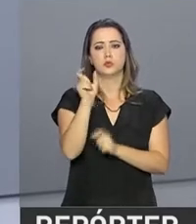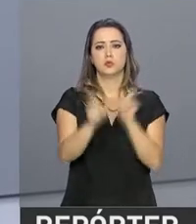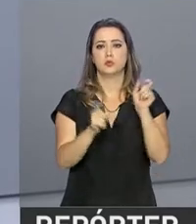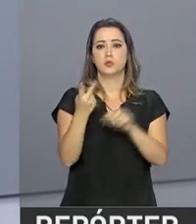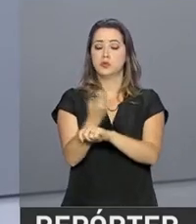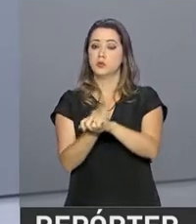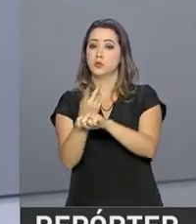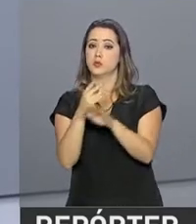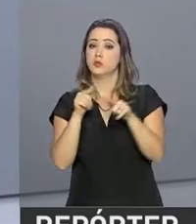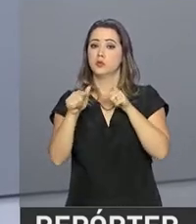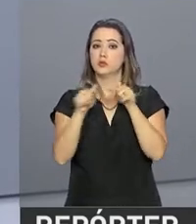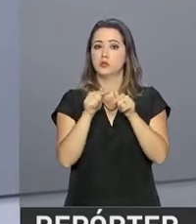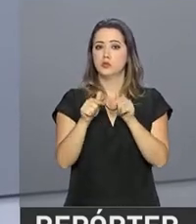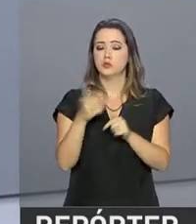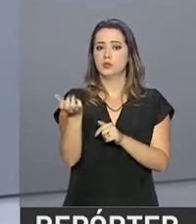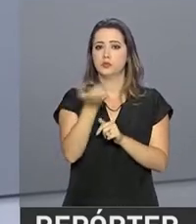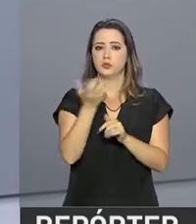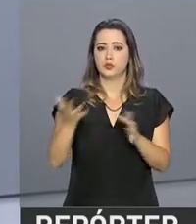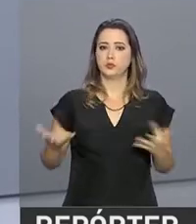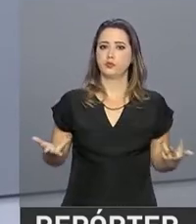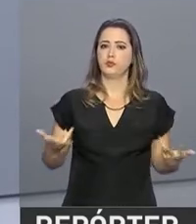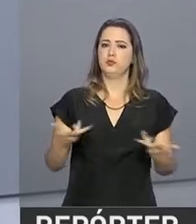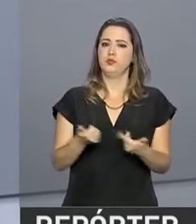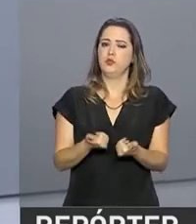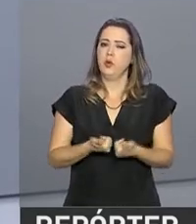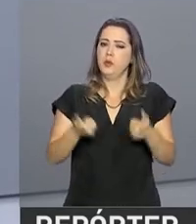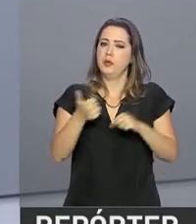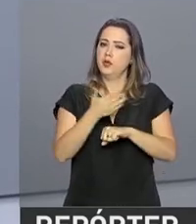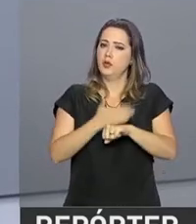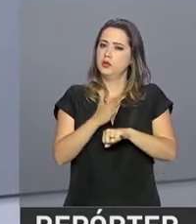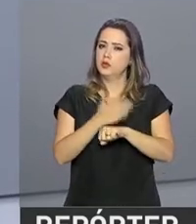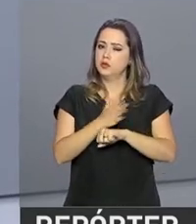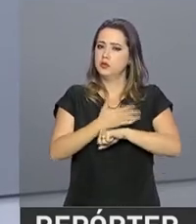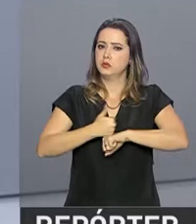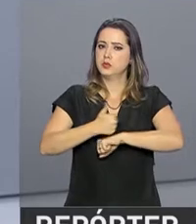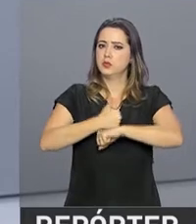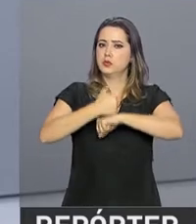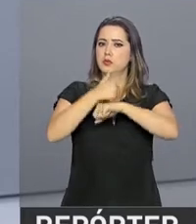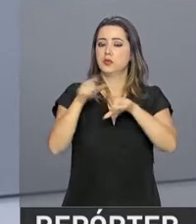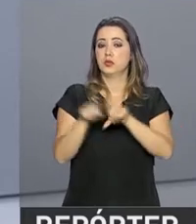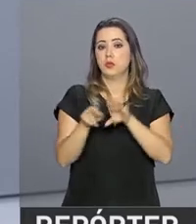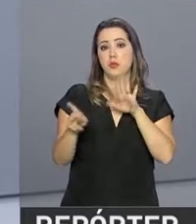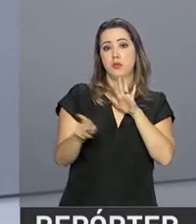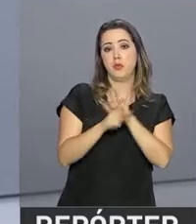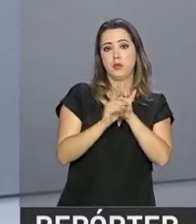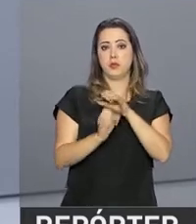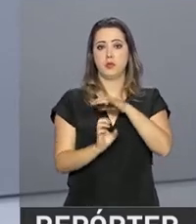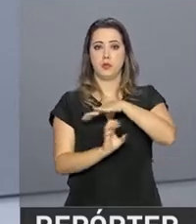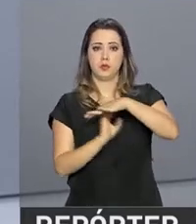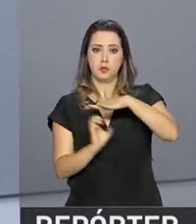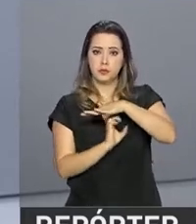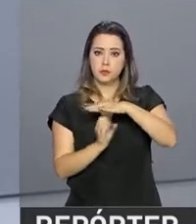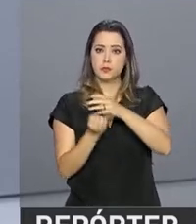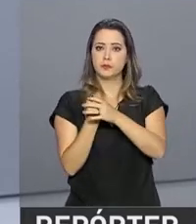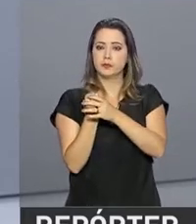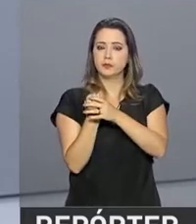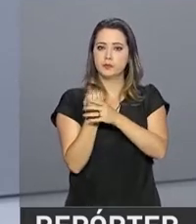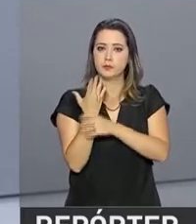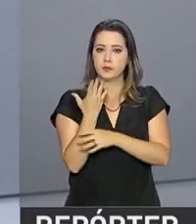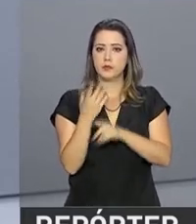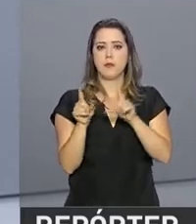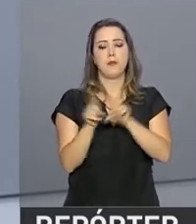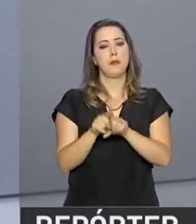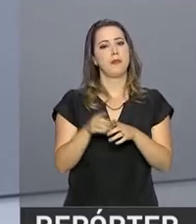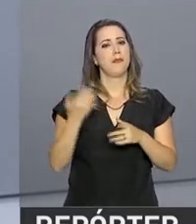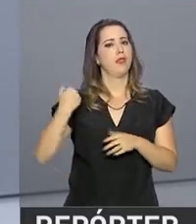quem busca um emprego quem quer se qualificar e ainda para aqueles que querem ter o próprio negócio de acordo com o ministro mais